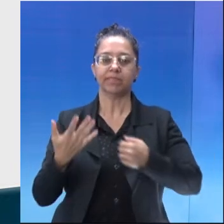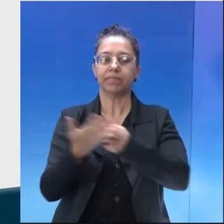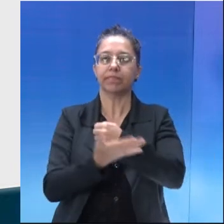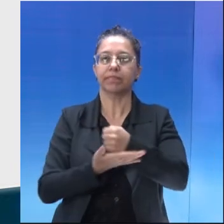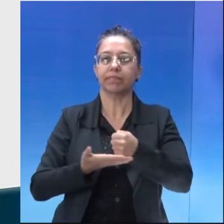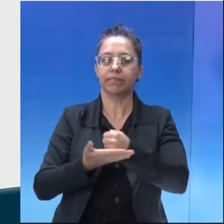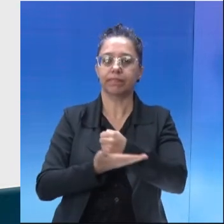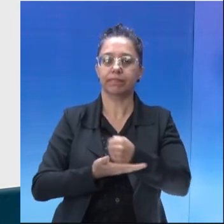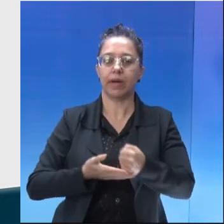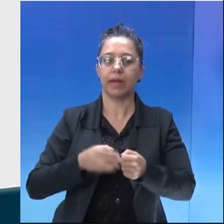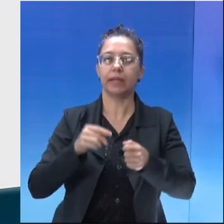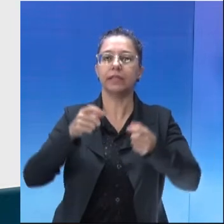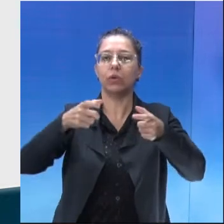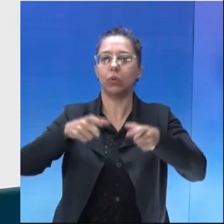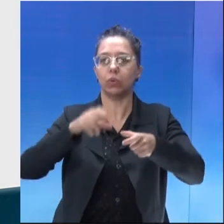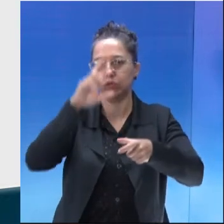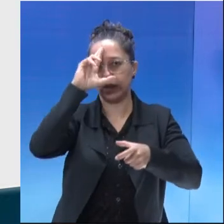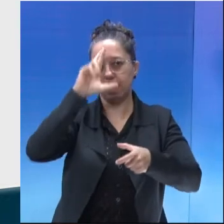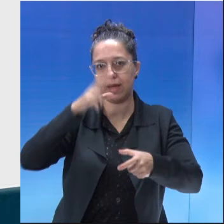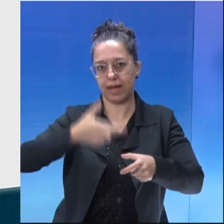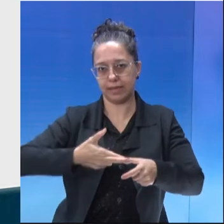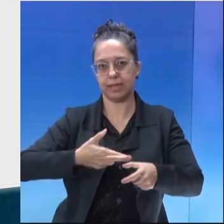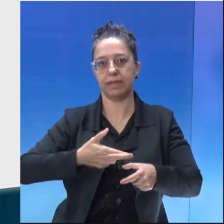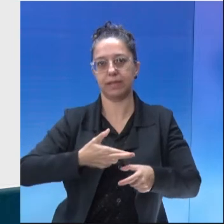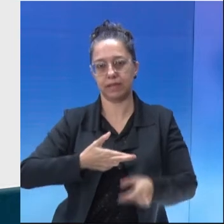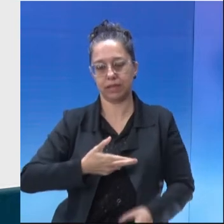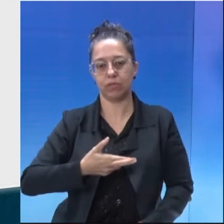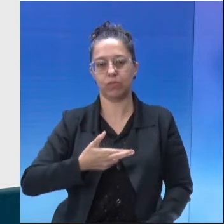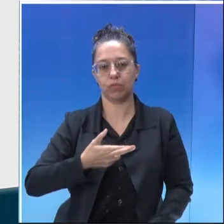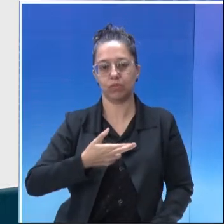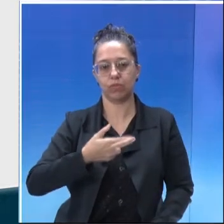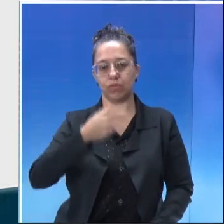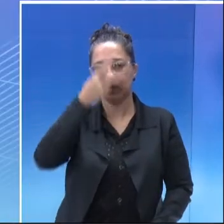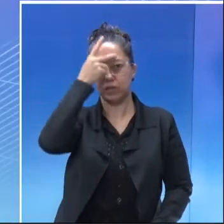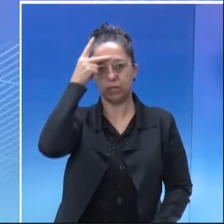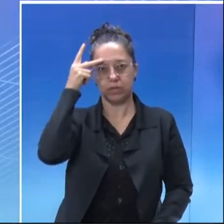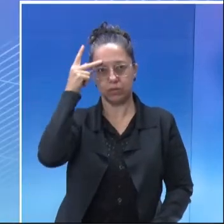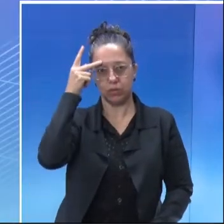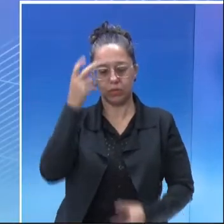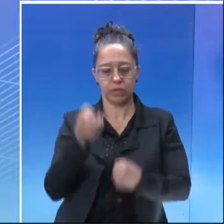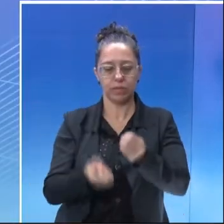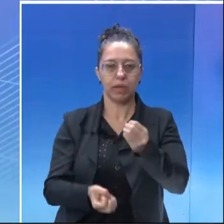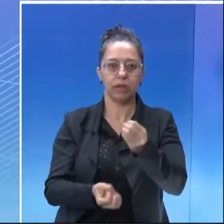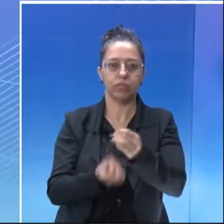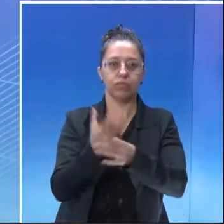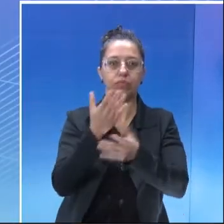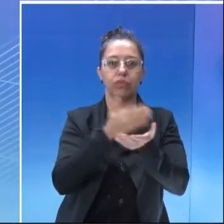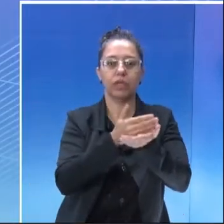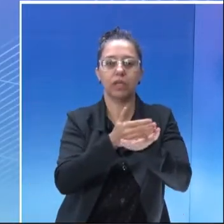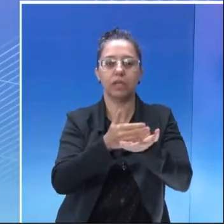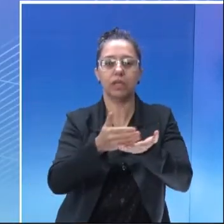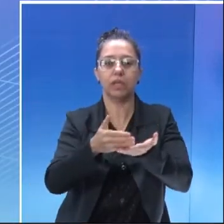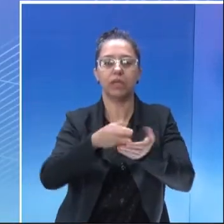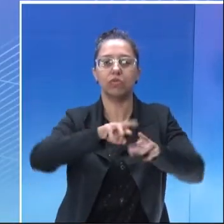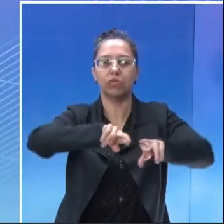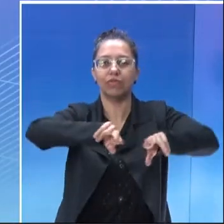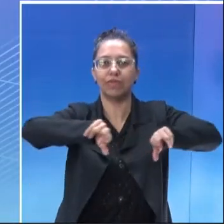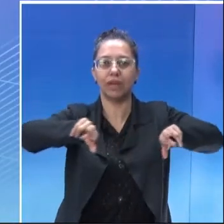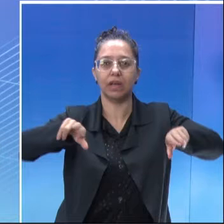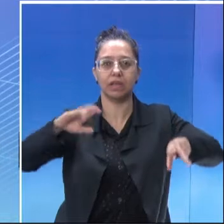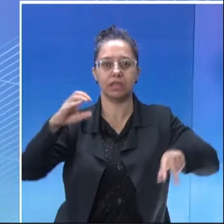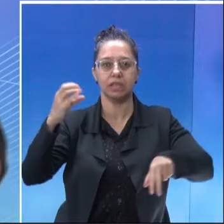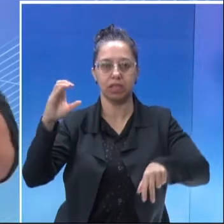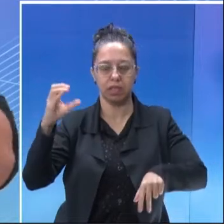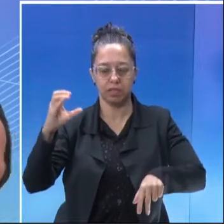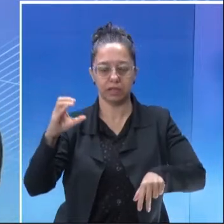na racionalidade humana. Então nós vamos ter aí a criação de várias ciências, nós vamos ter um método